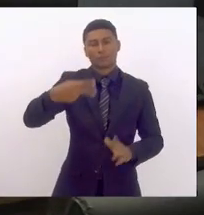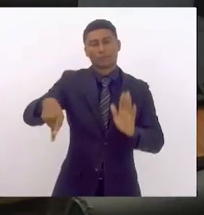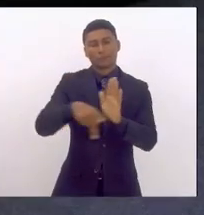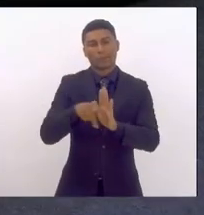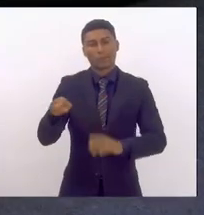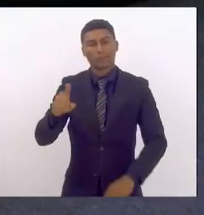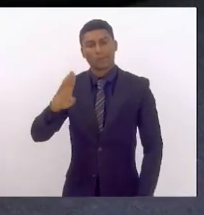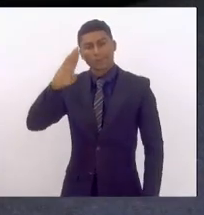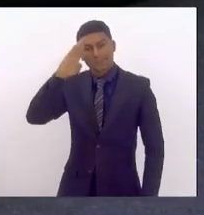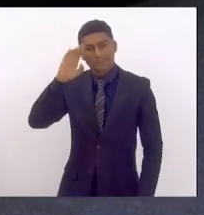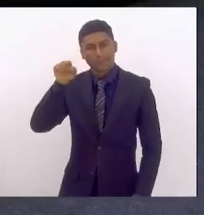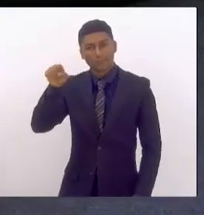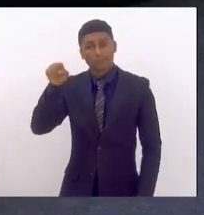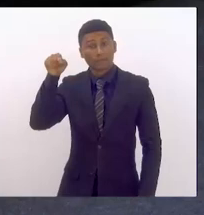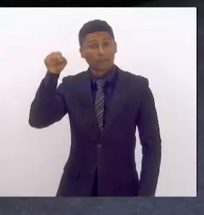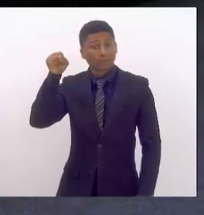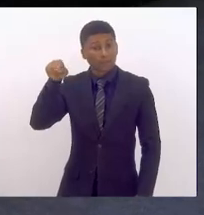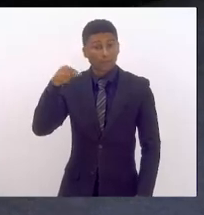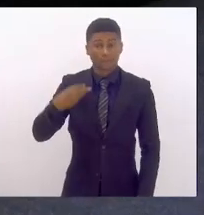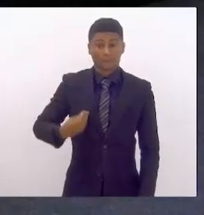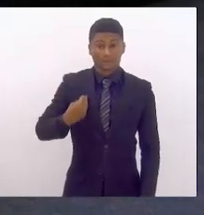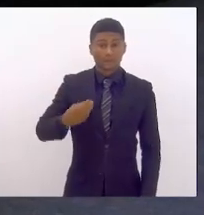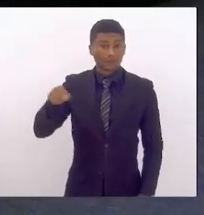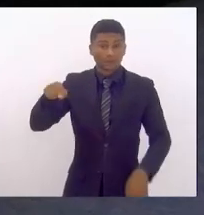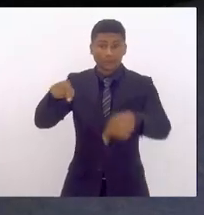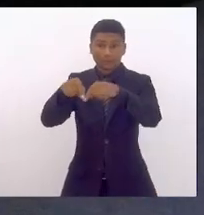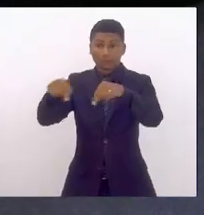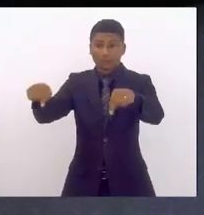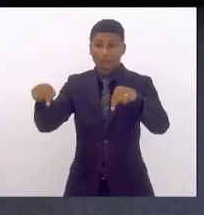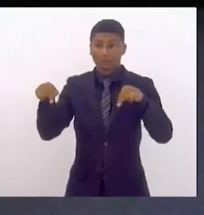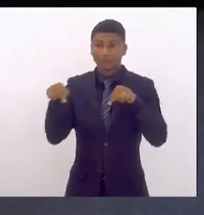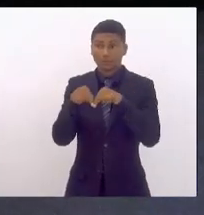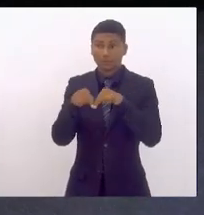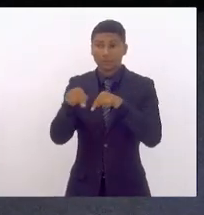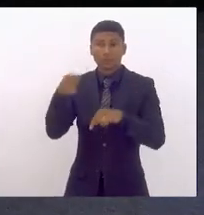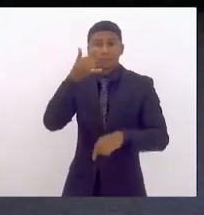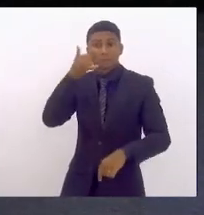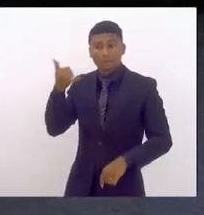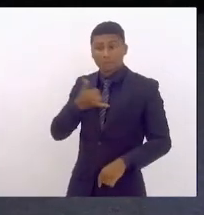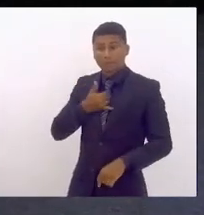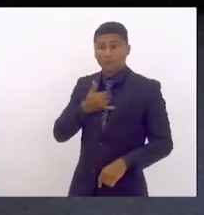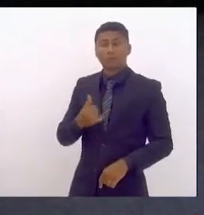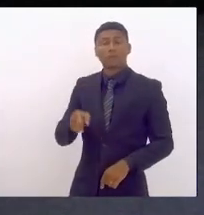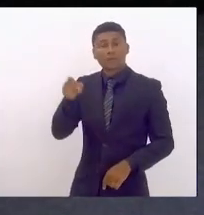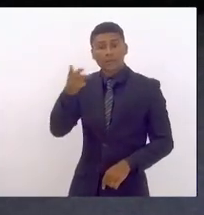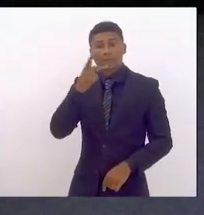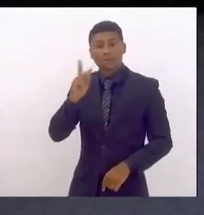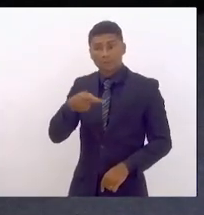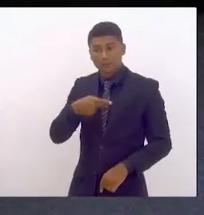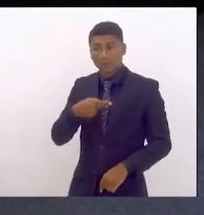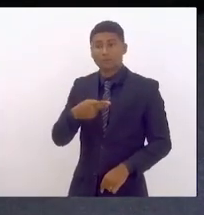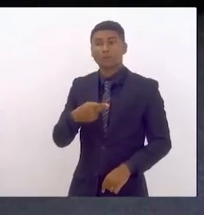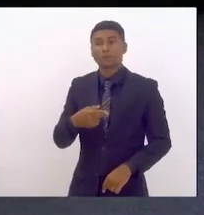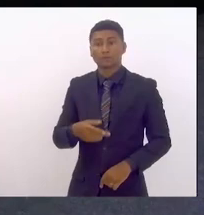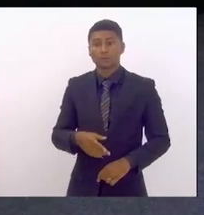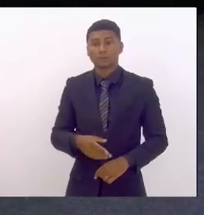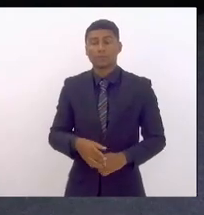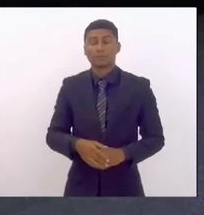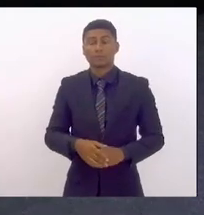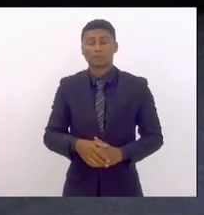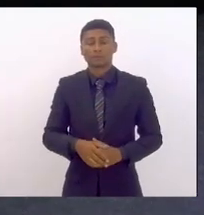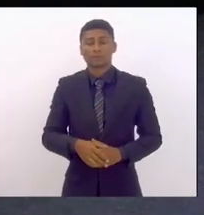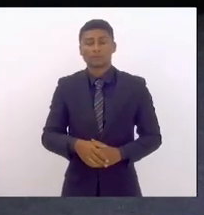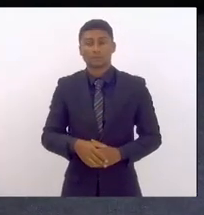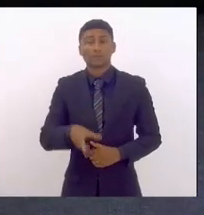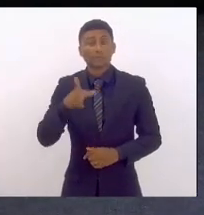que tava aqui no gabinete Hoje ele já me discou e ele se colocou à disposição que sempre acontecesse então